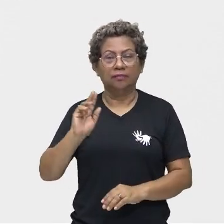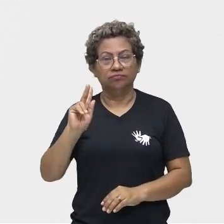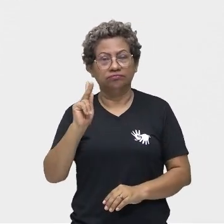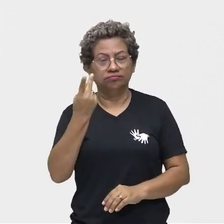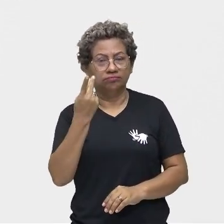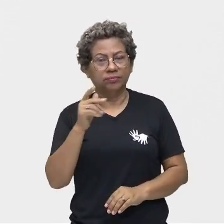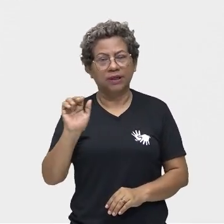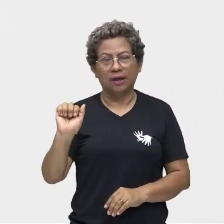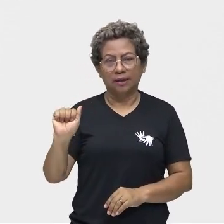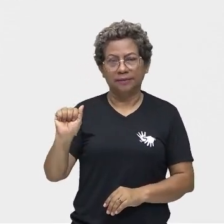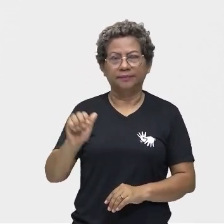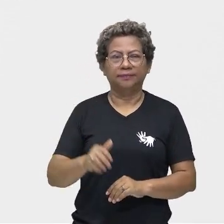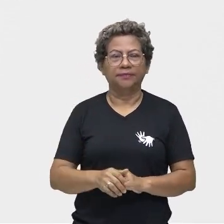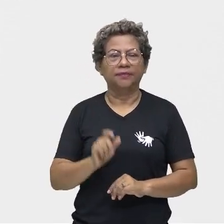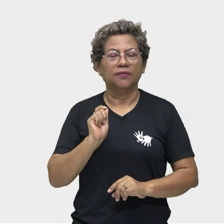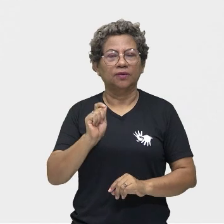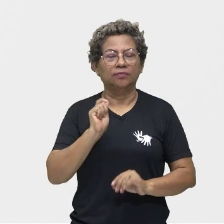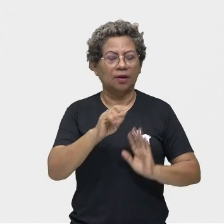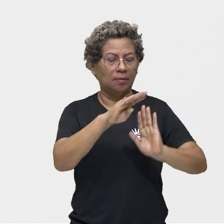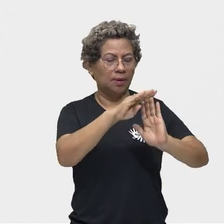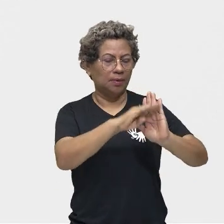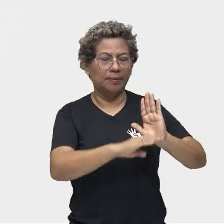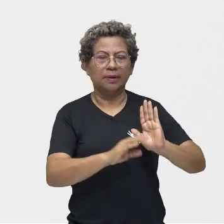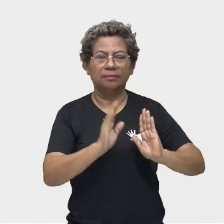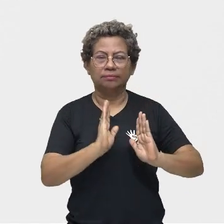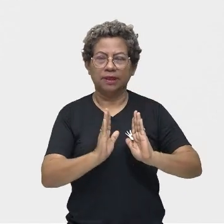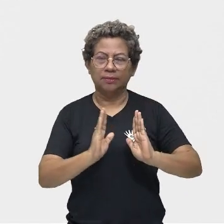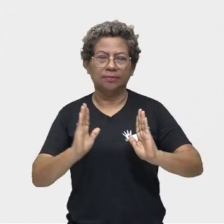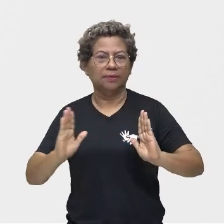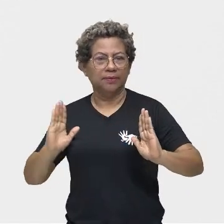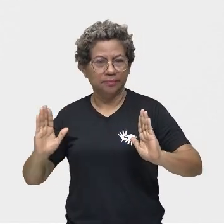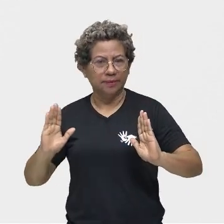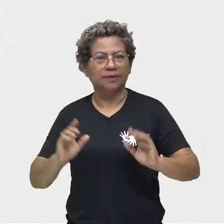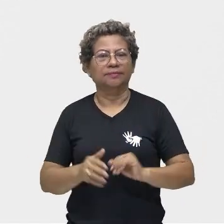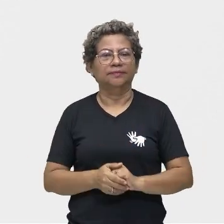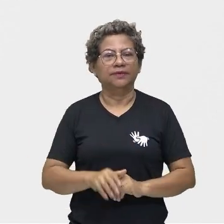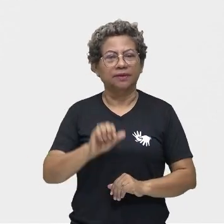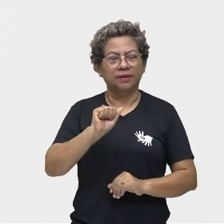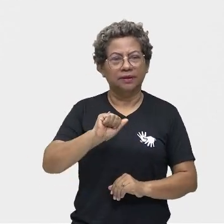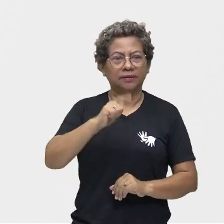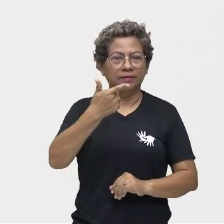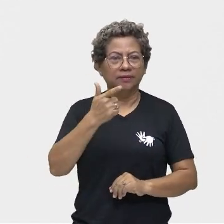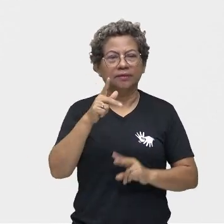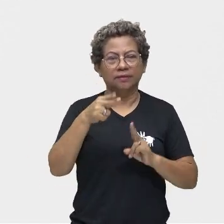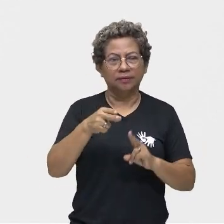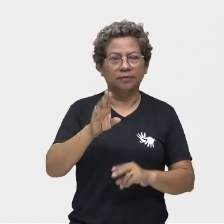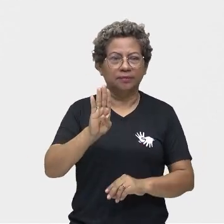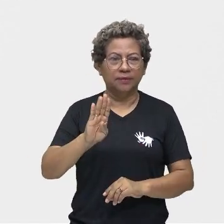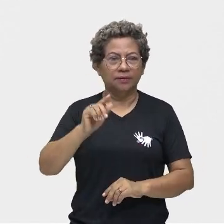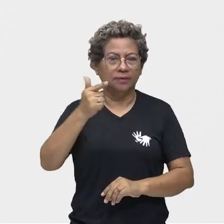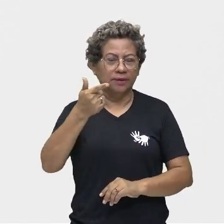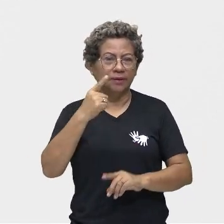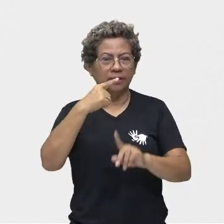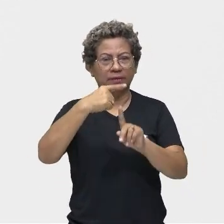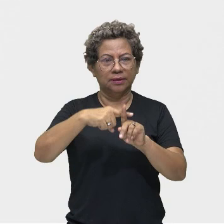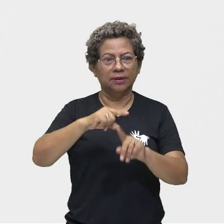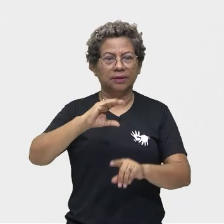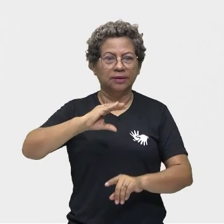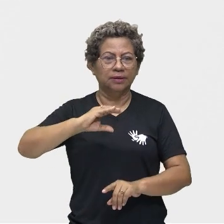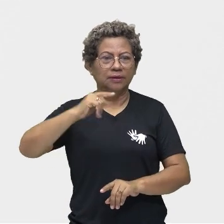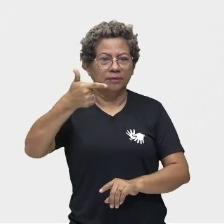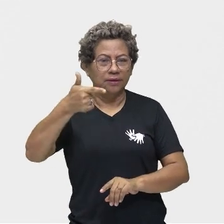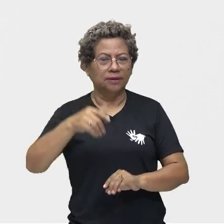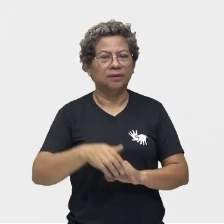isso, nós utilizamos essa relação aqui, que é a hipotenusa, ao quadrado igual a B ao quadrado mais C ao quadrado. Então, eu tenho A